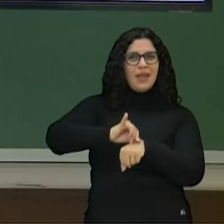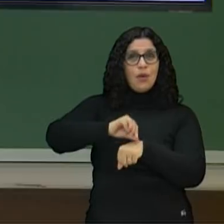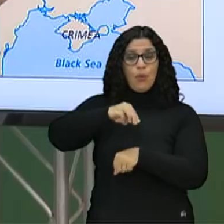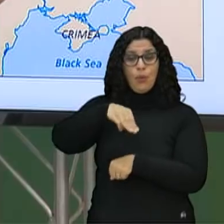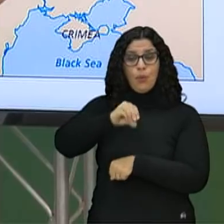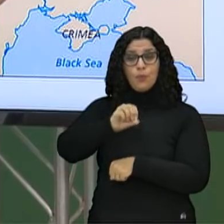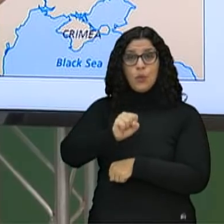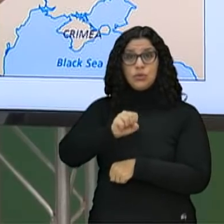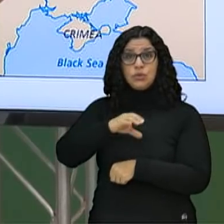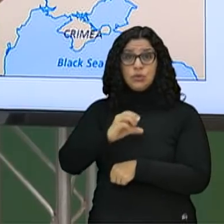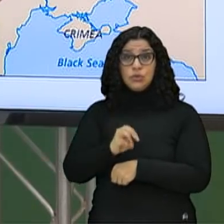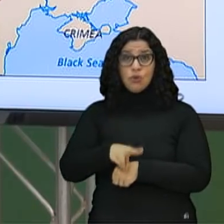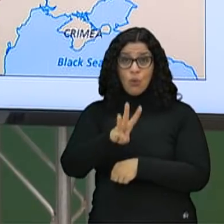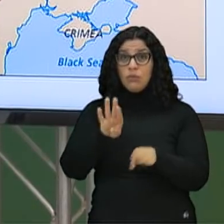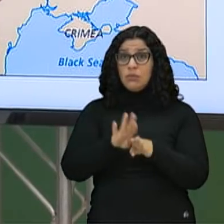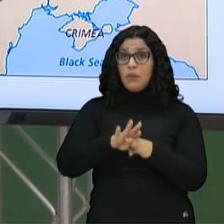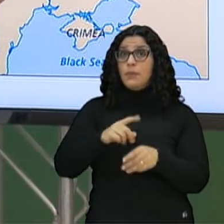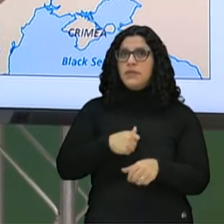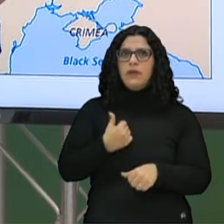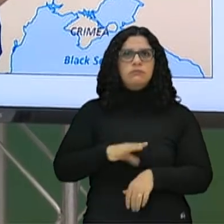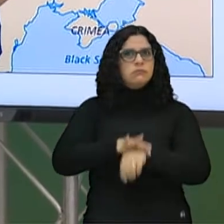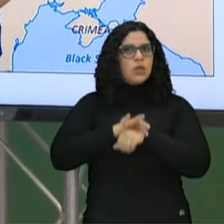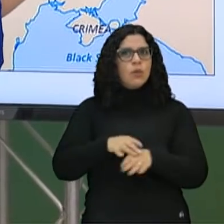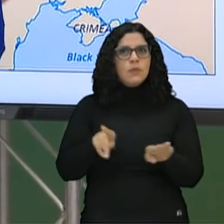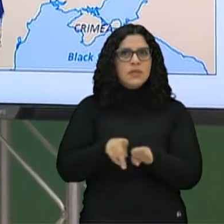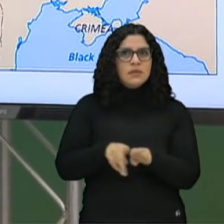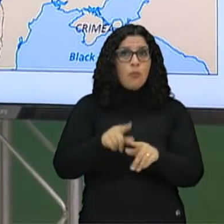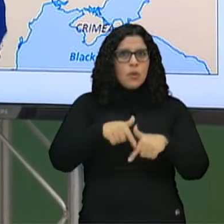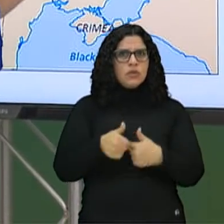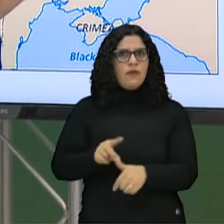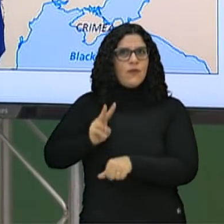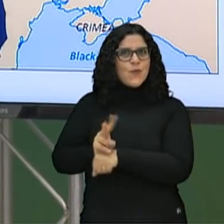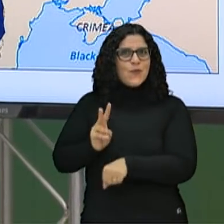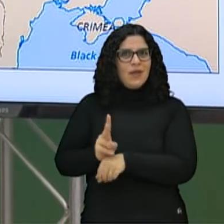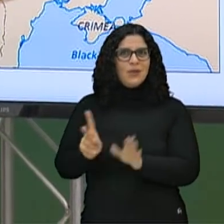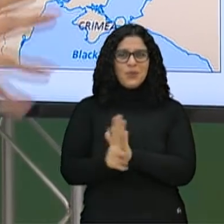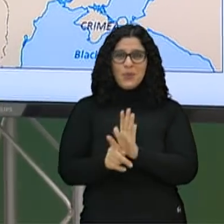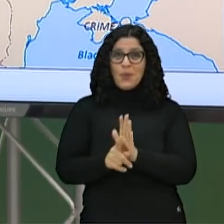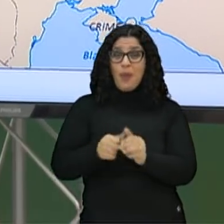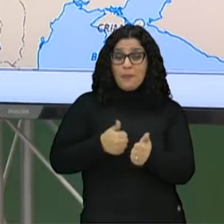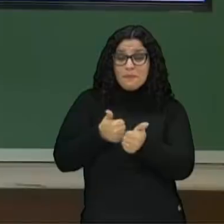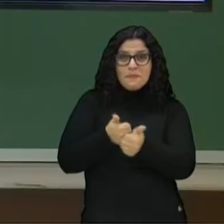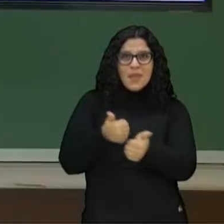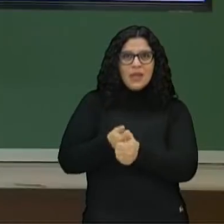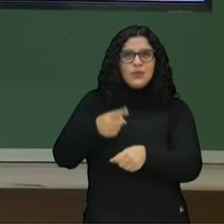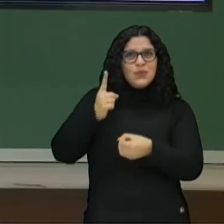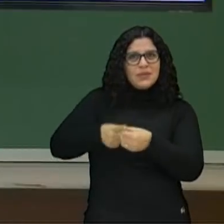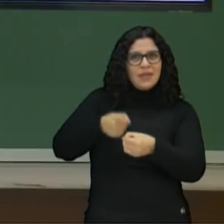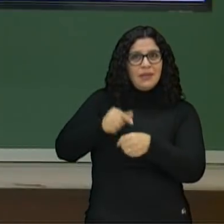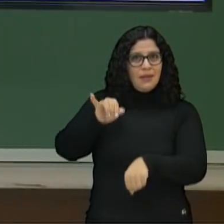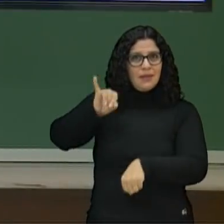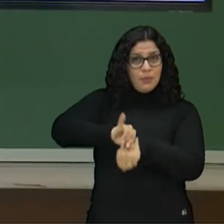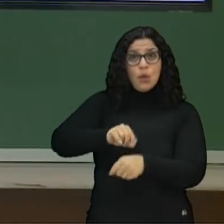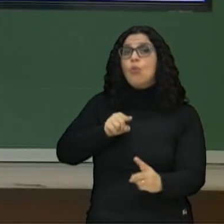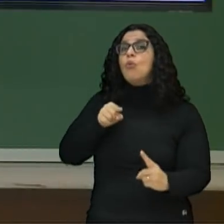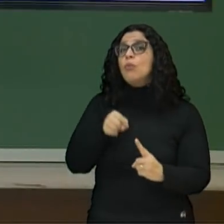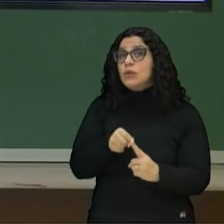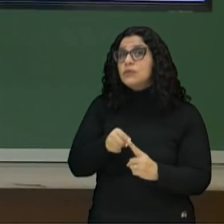está aqui, a capital que deveria ser defendida, Moscou. Então a linha de defesa foi montada em Moscou.